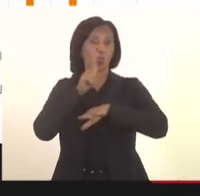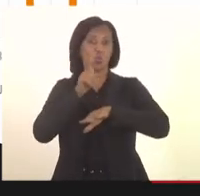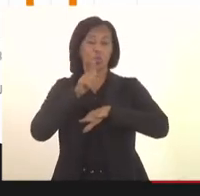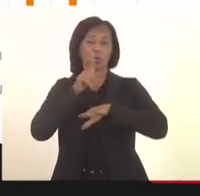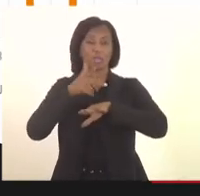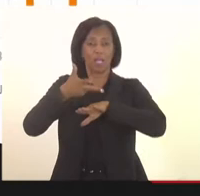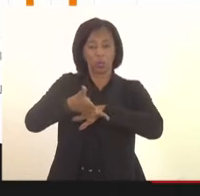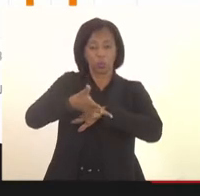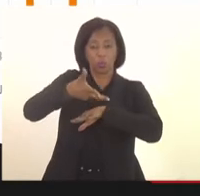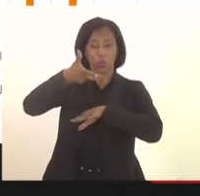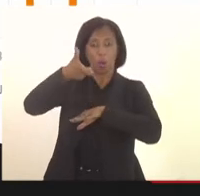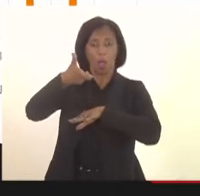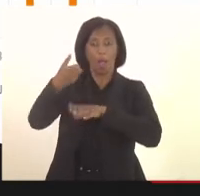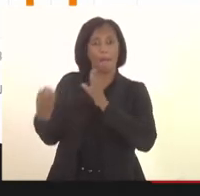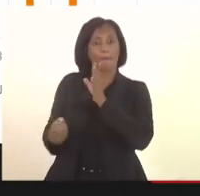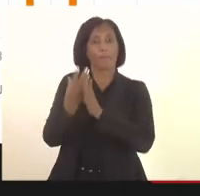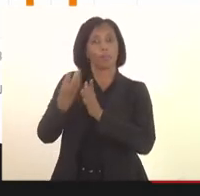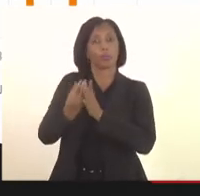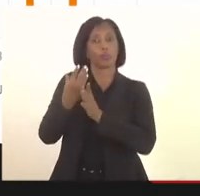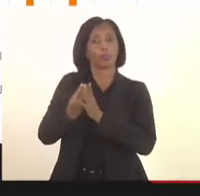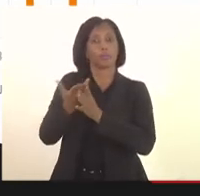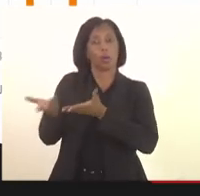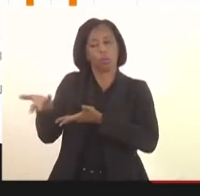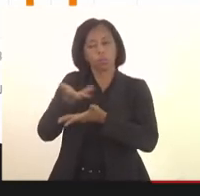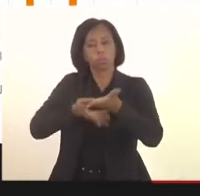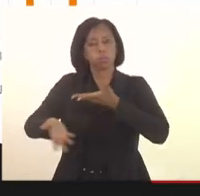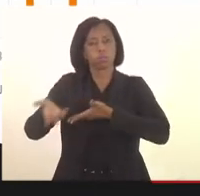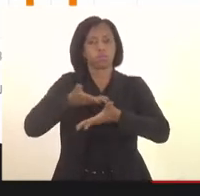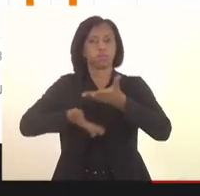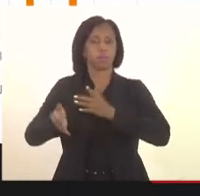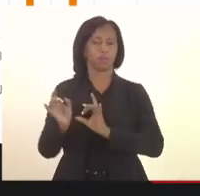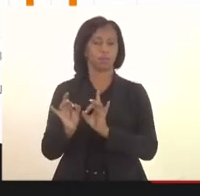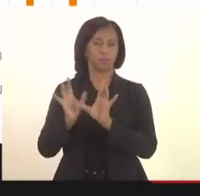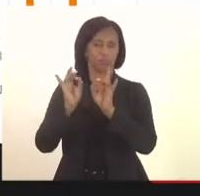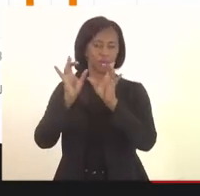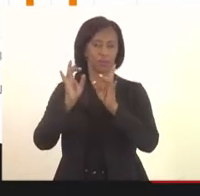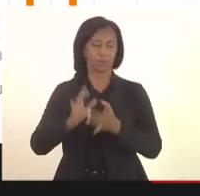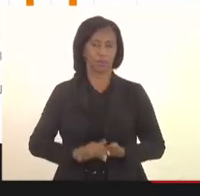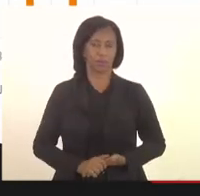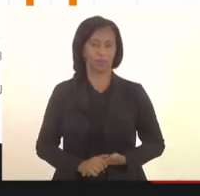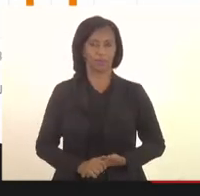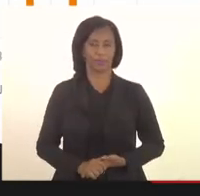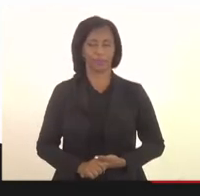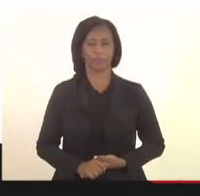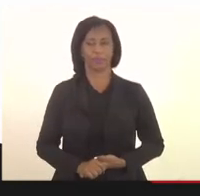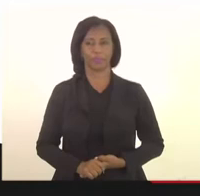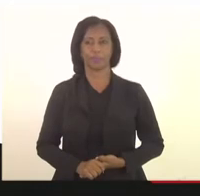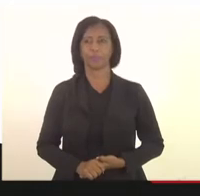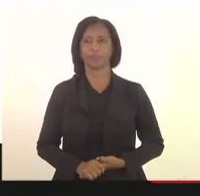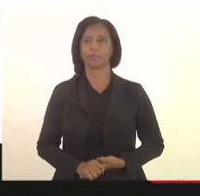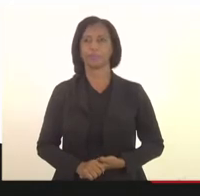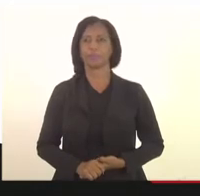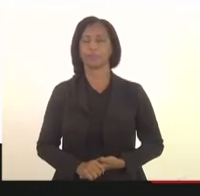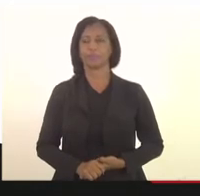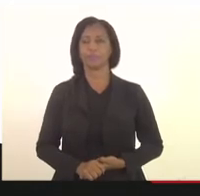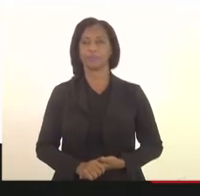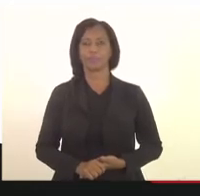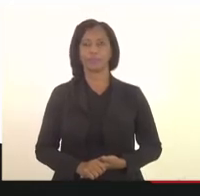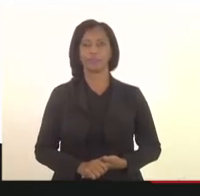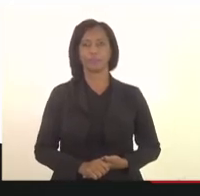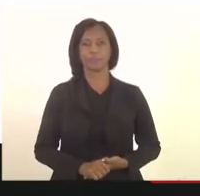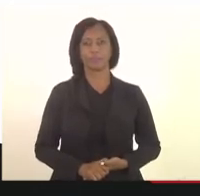produção exigida para recolhimento de participação especial. E Bia, mais uma vez, por favor, se você puder passar.